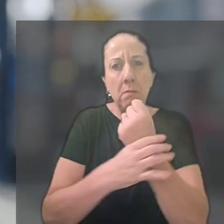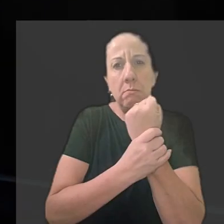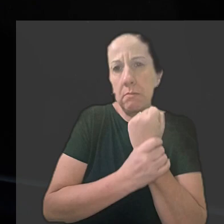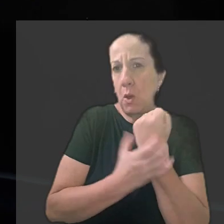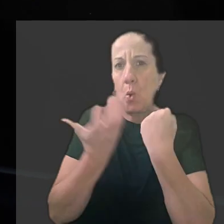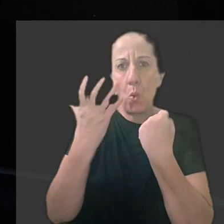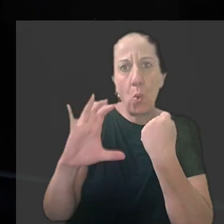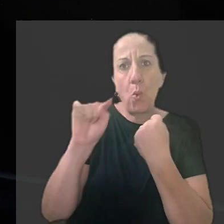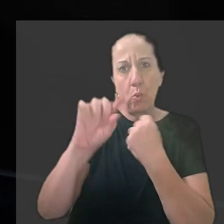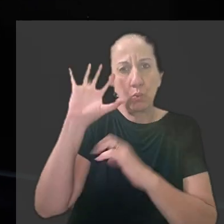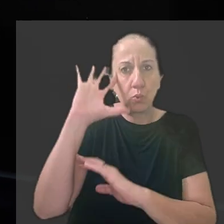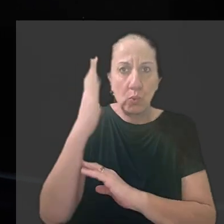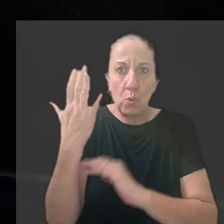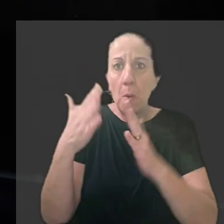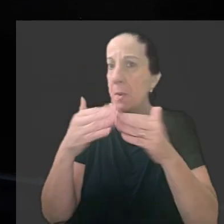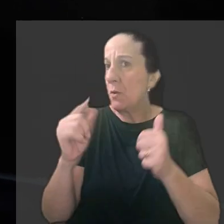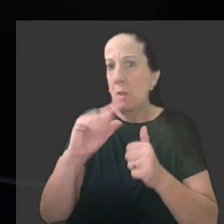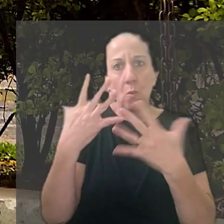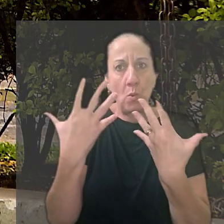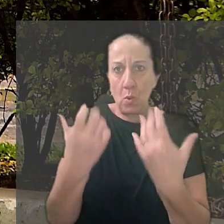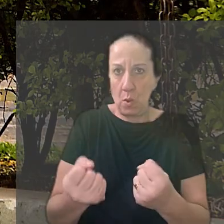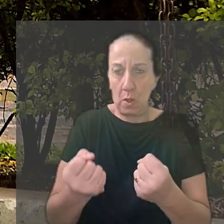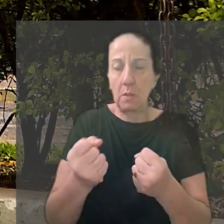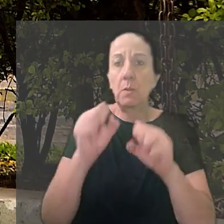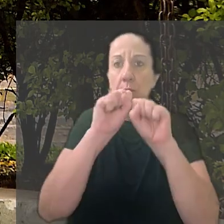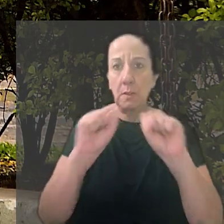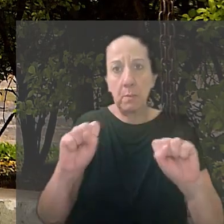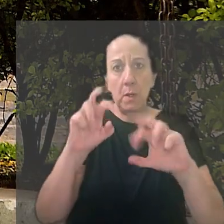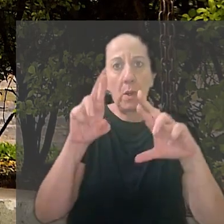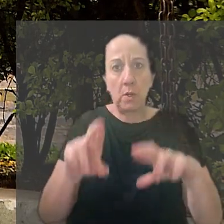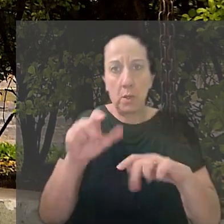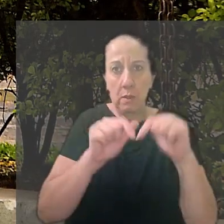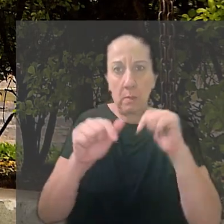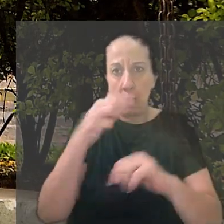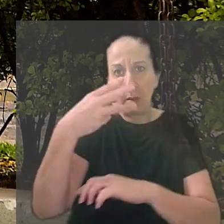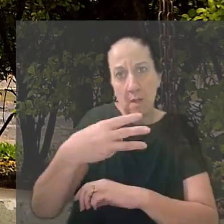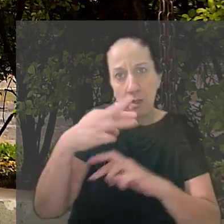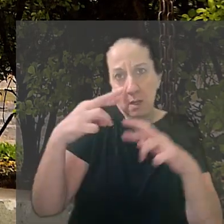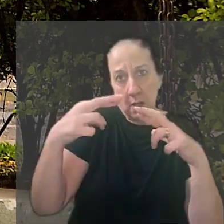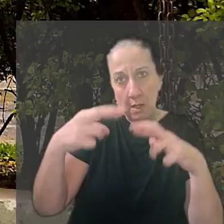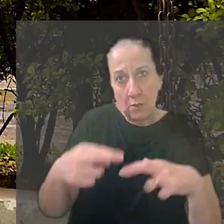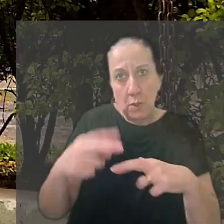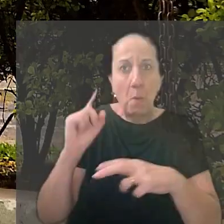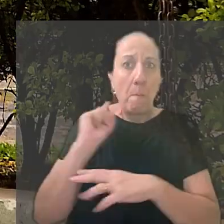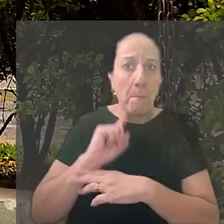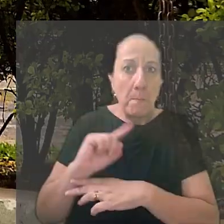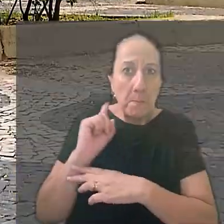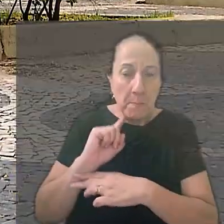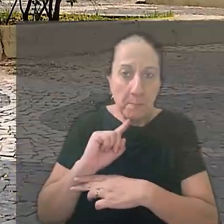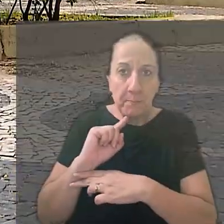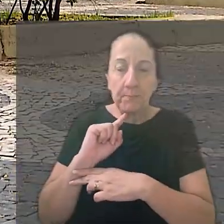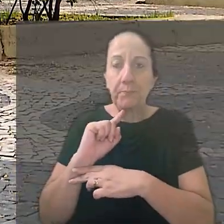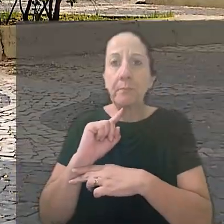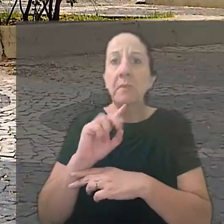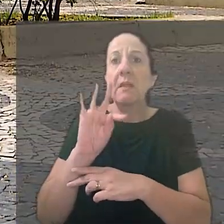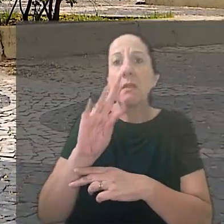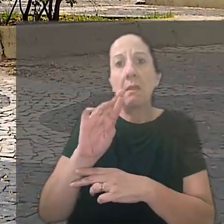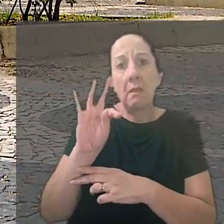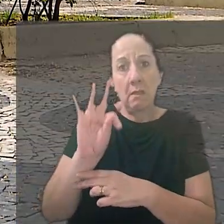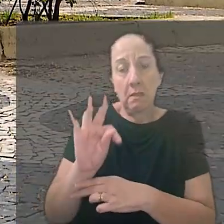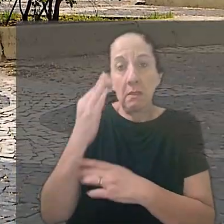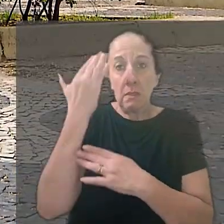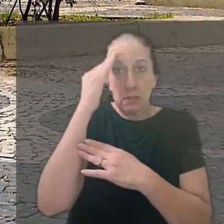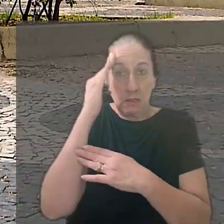impetrou mandado de segurança contra a decisão, mas o pedido foi negado pelo Tribunal Regional do Trabalho da Terceira Região, em Minas